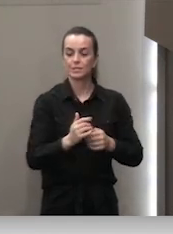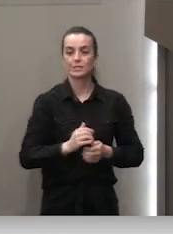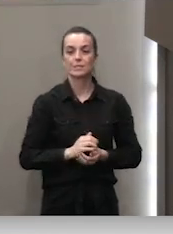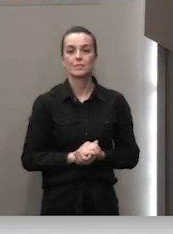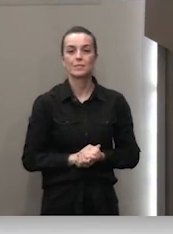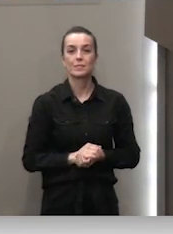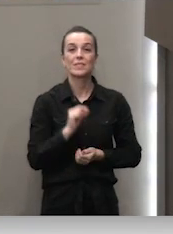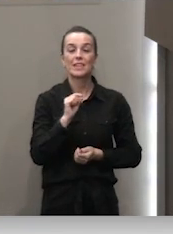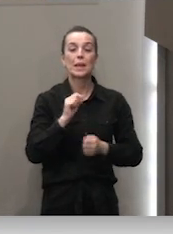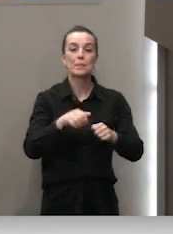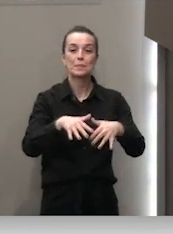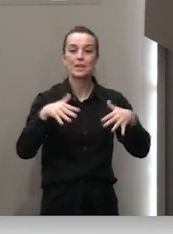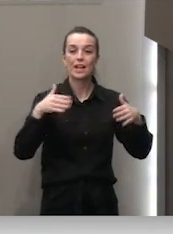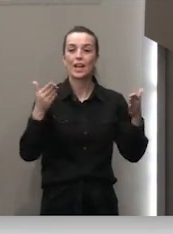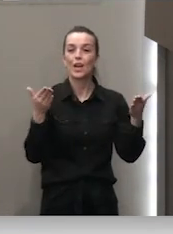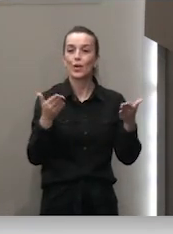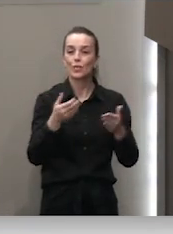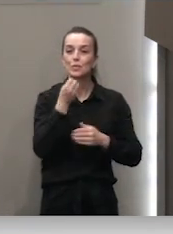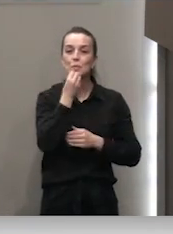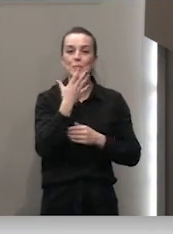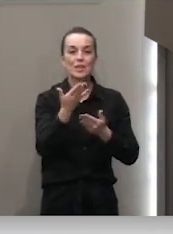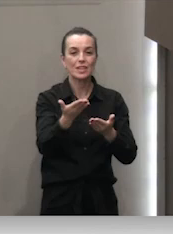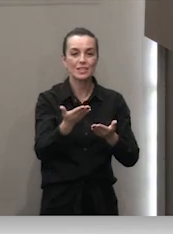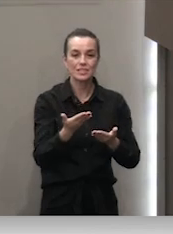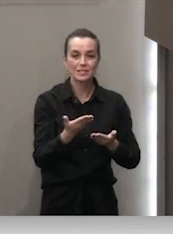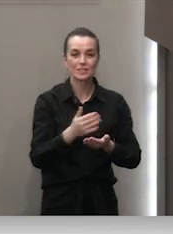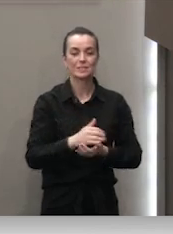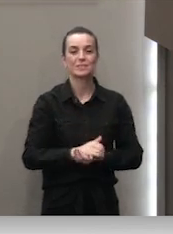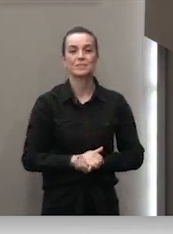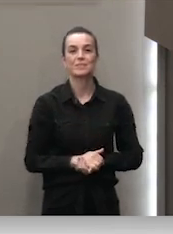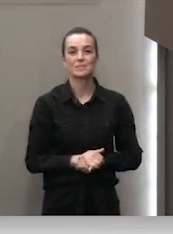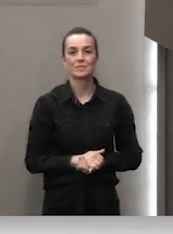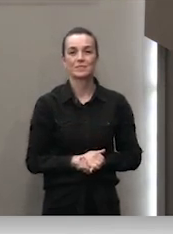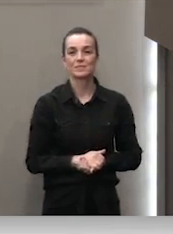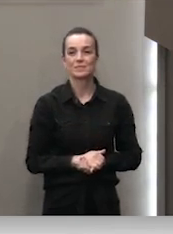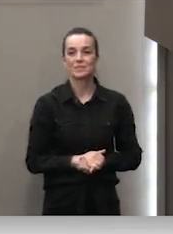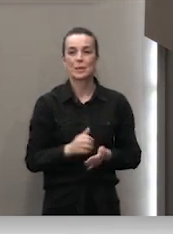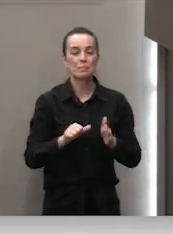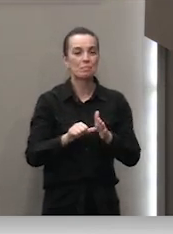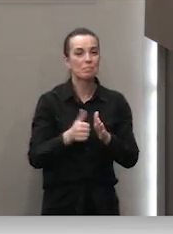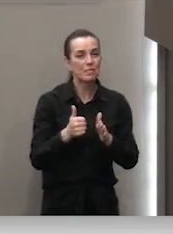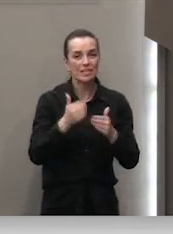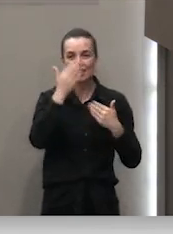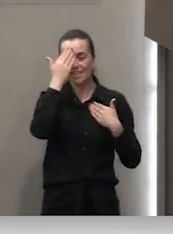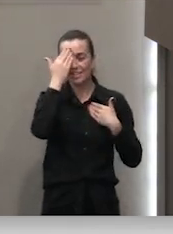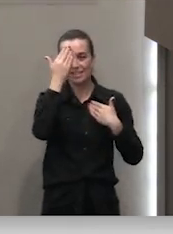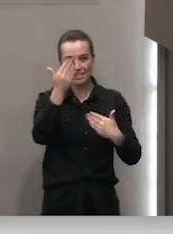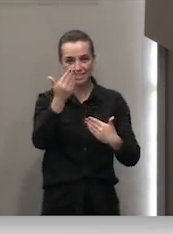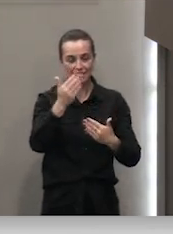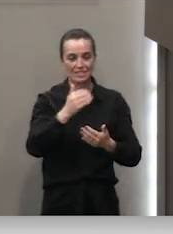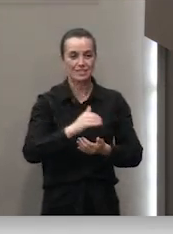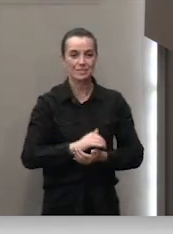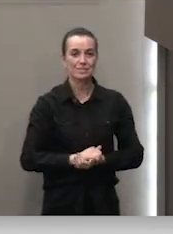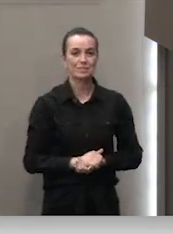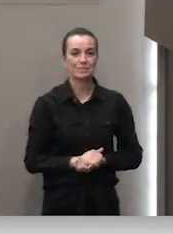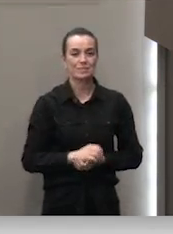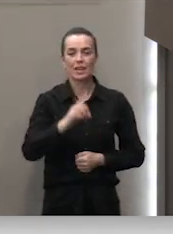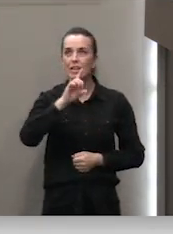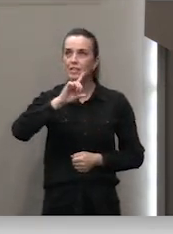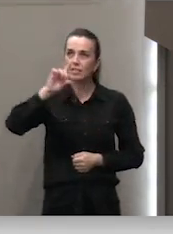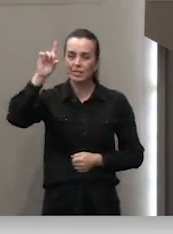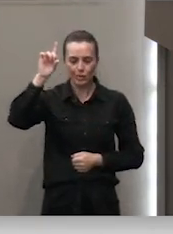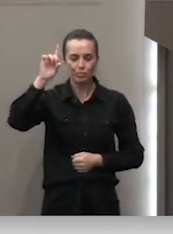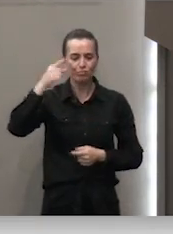quem está no plenário hoje também, sejam muito bem-vindos. Em primeiro lugar, eu gostaria de agradecer a Deus por esse